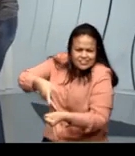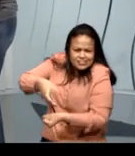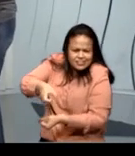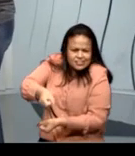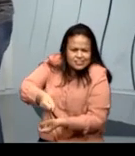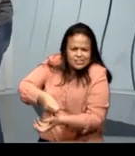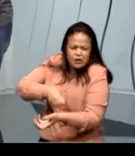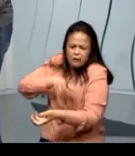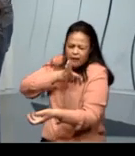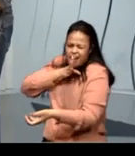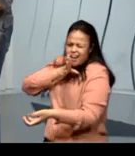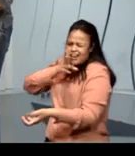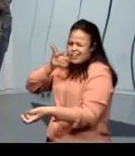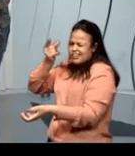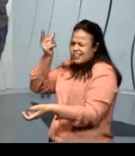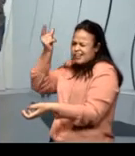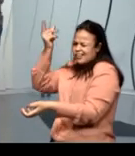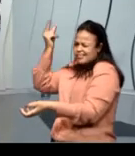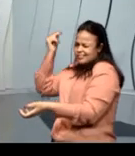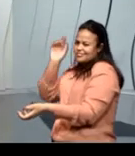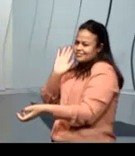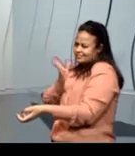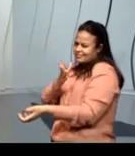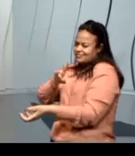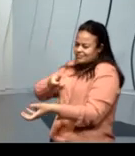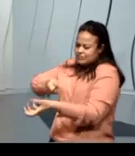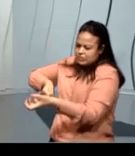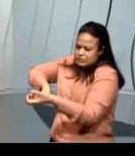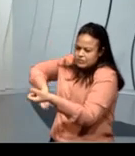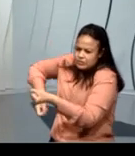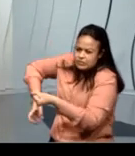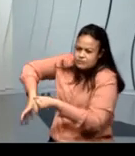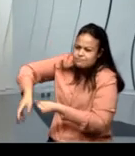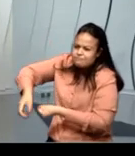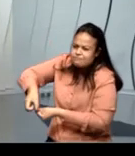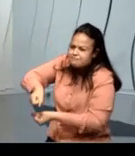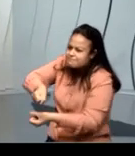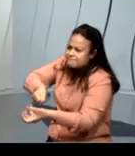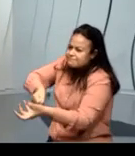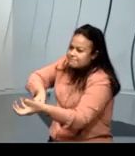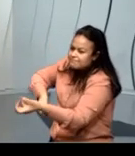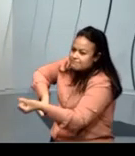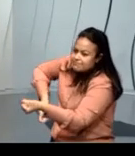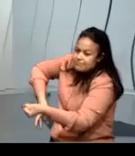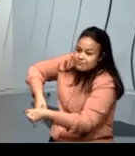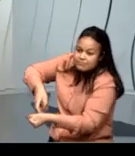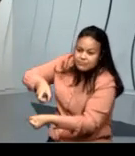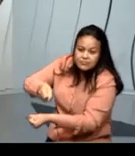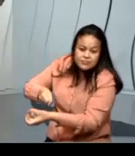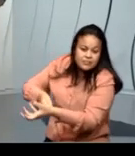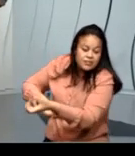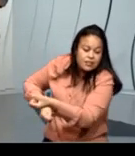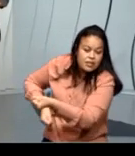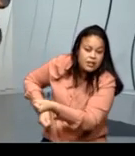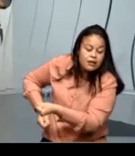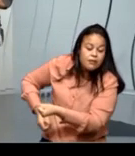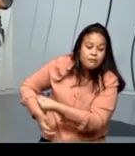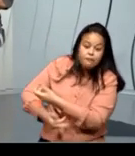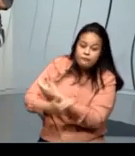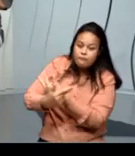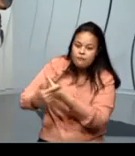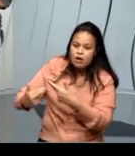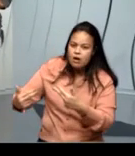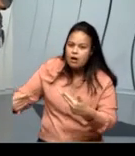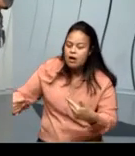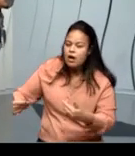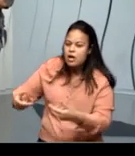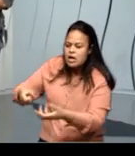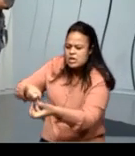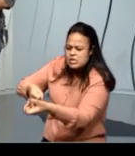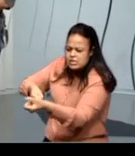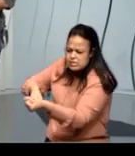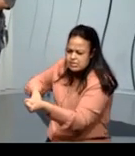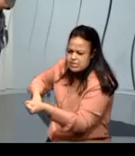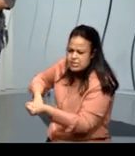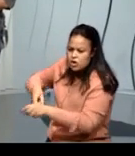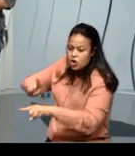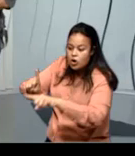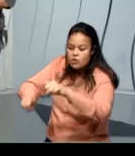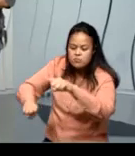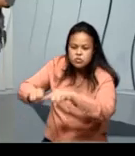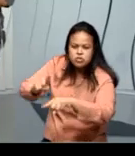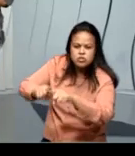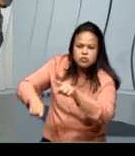tempo. Esse cabo de guerra nos mostra várias pessoas puxando o mesmo objeto para o mesmo